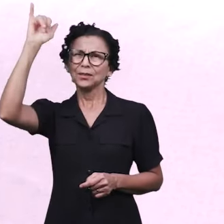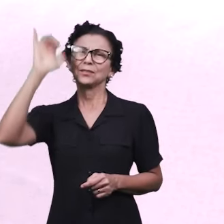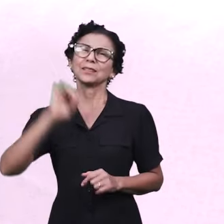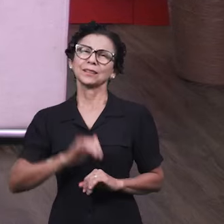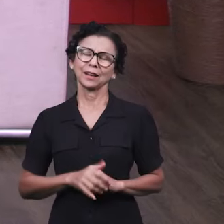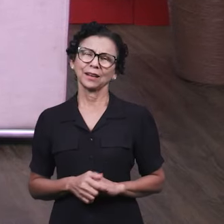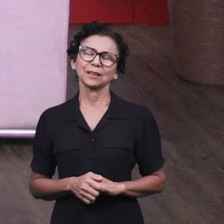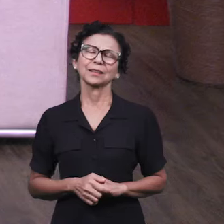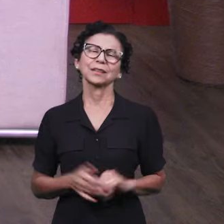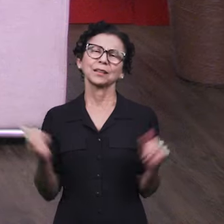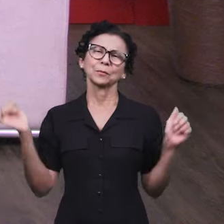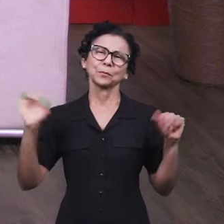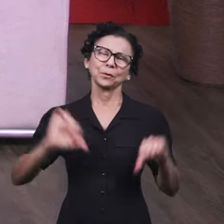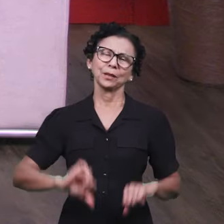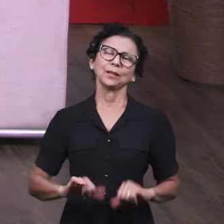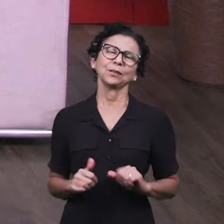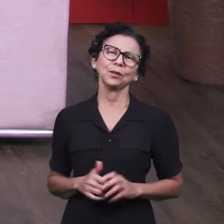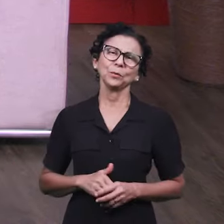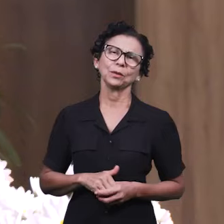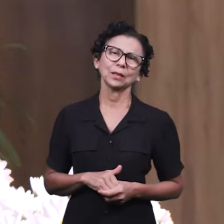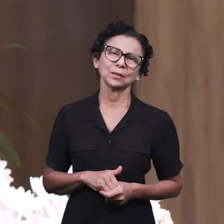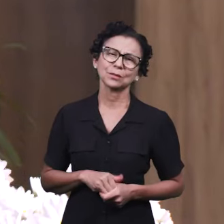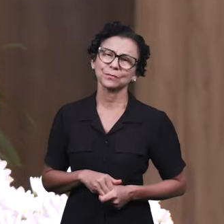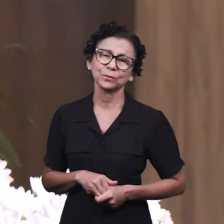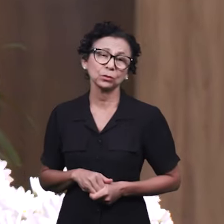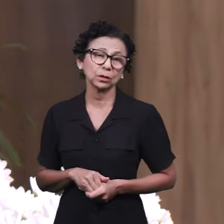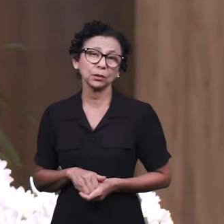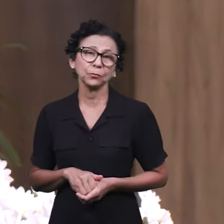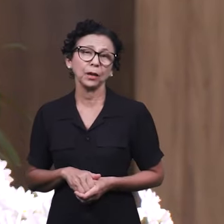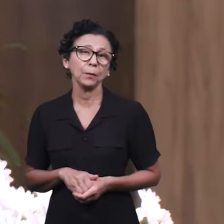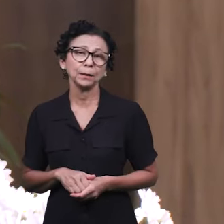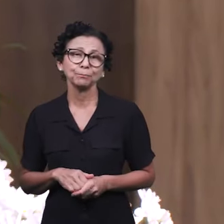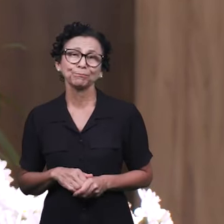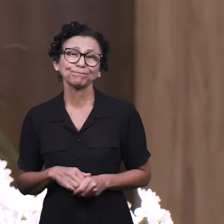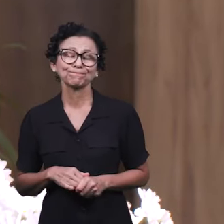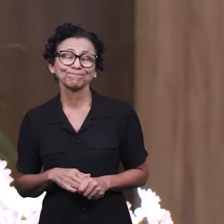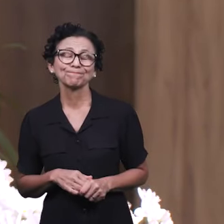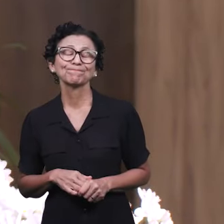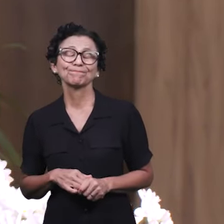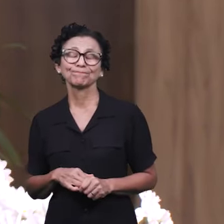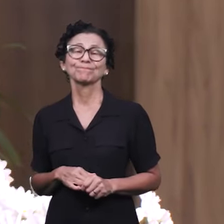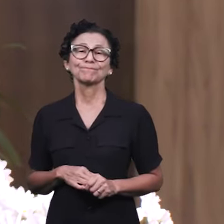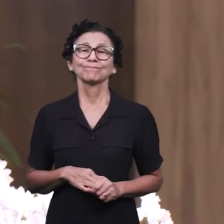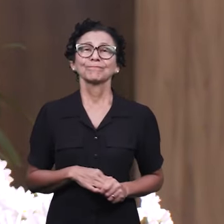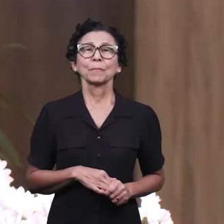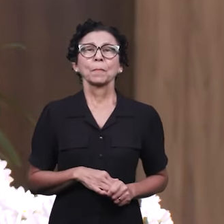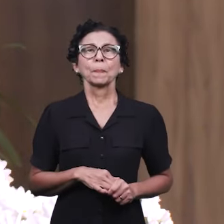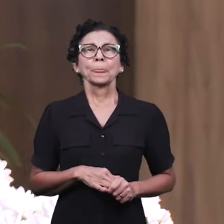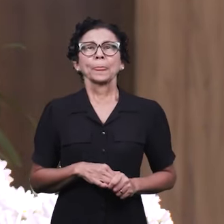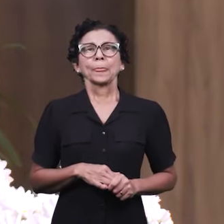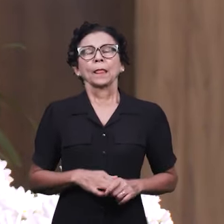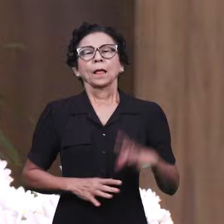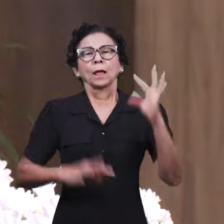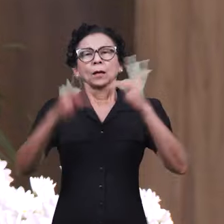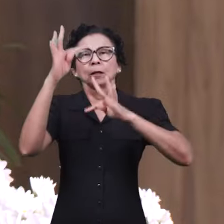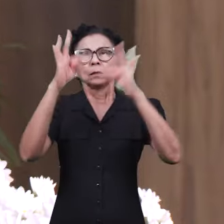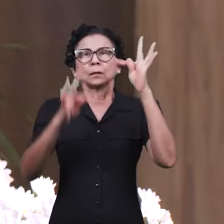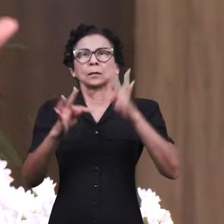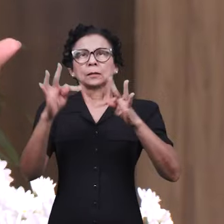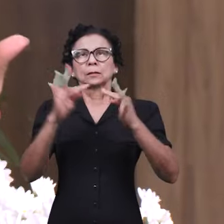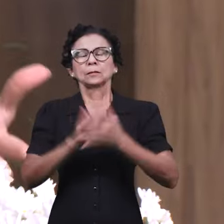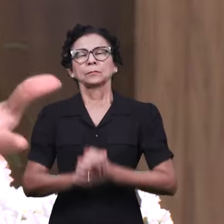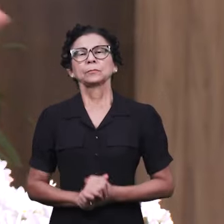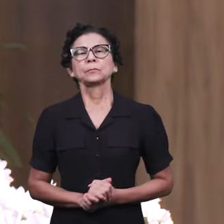dia desse paciente piora a condição piora a condição então pra gente finalizar esse assunto do tratamento o tratamento ele pode ser realizado com